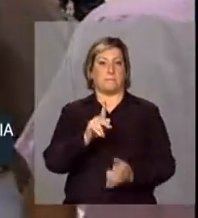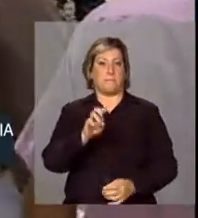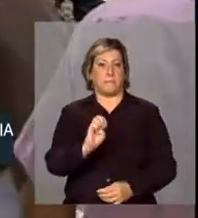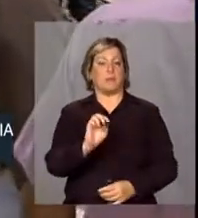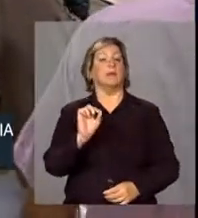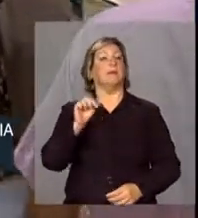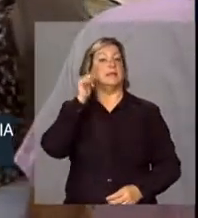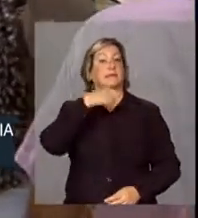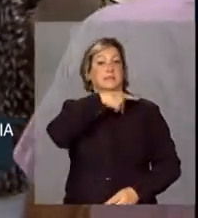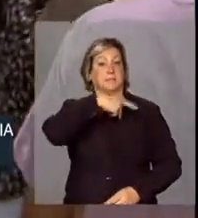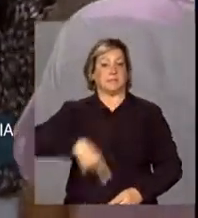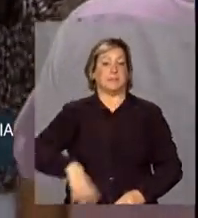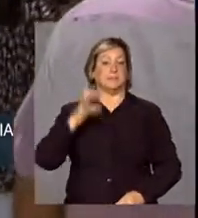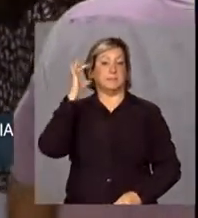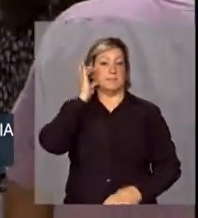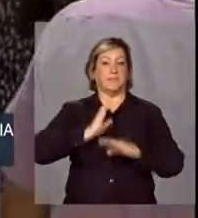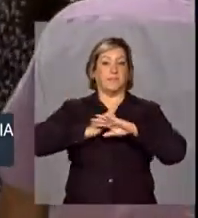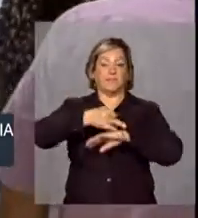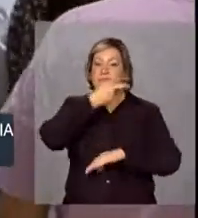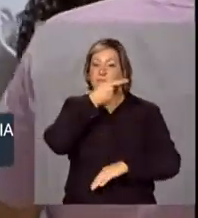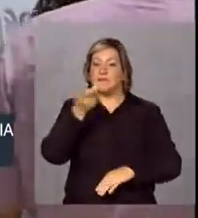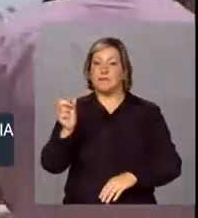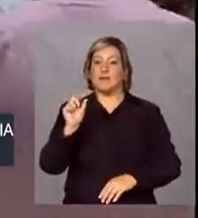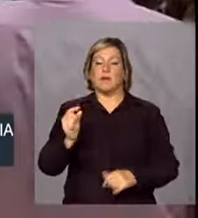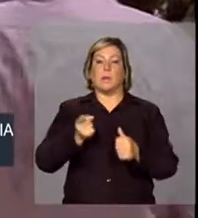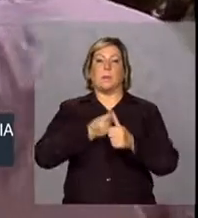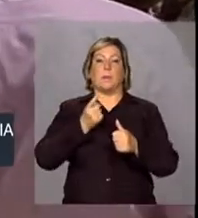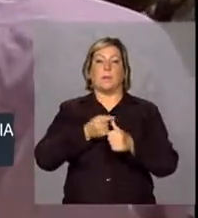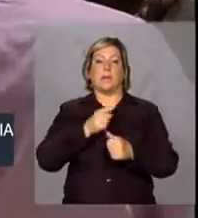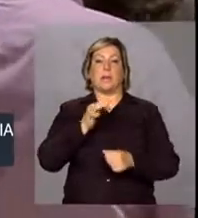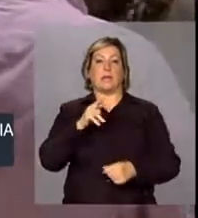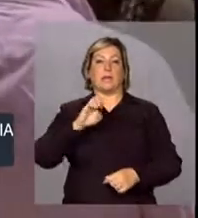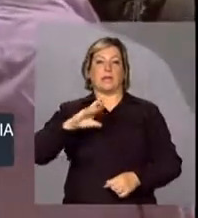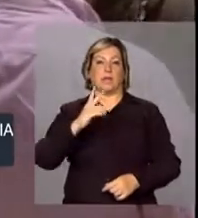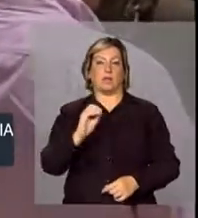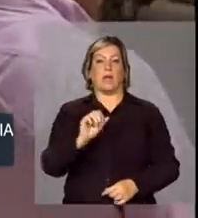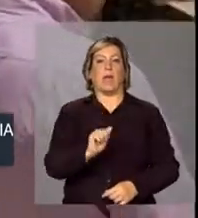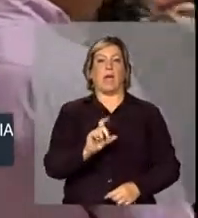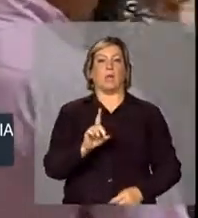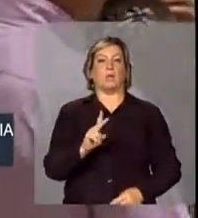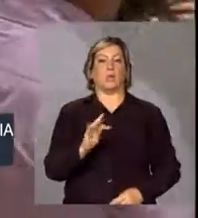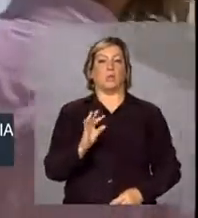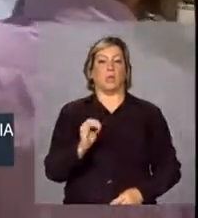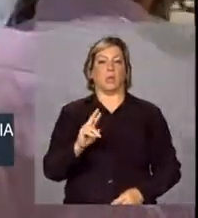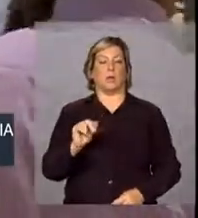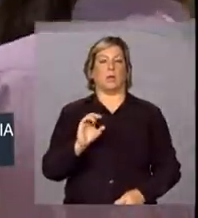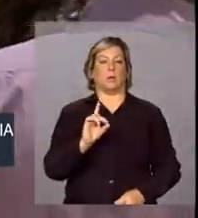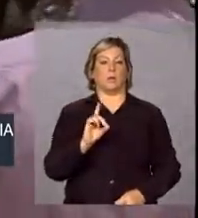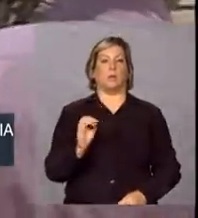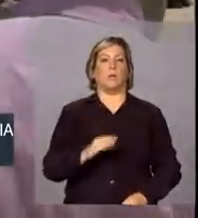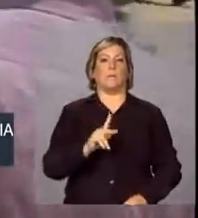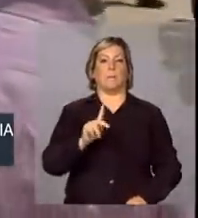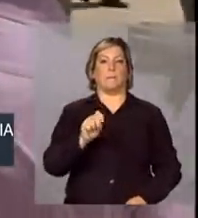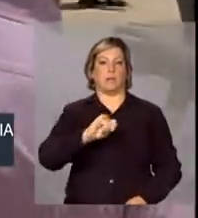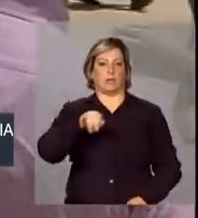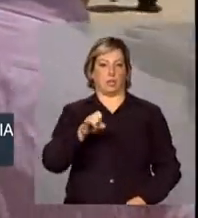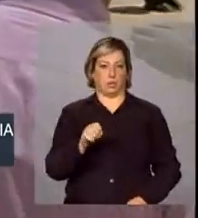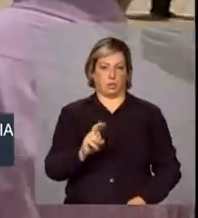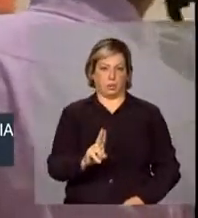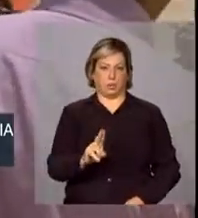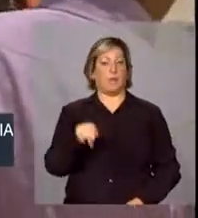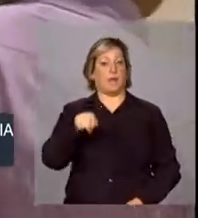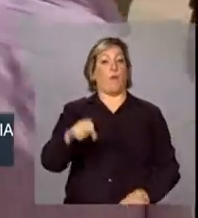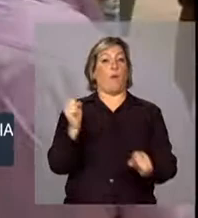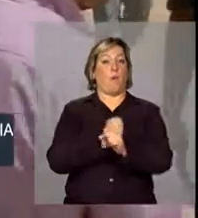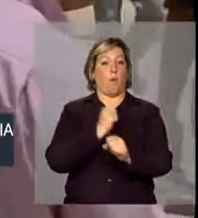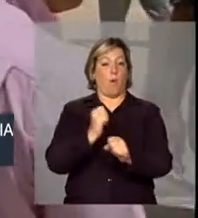presidenta Dilma Rousseff ao primeiro trecho da Adutora do pageu a obra